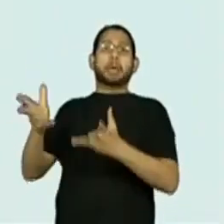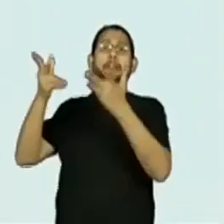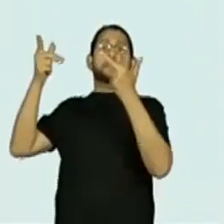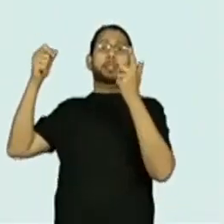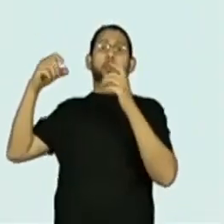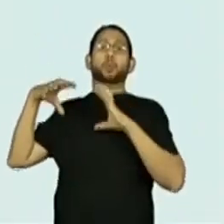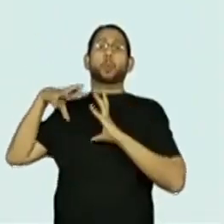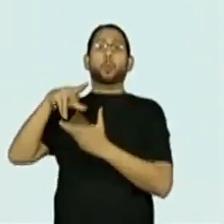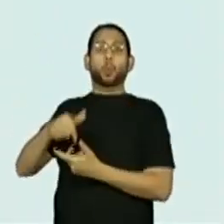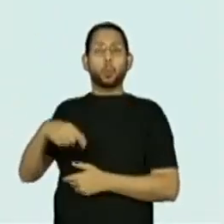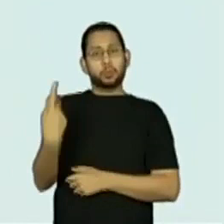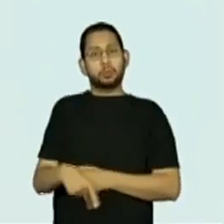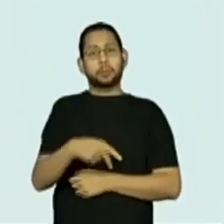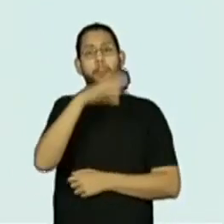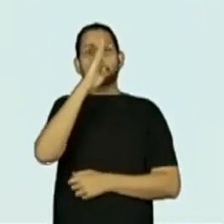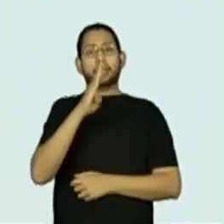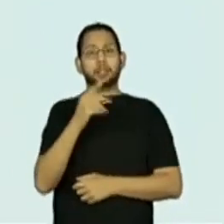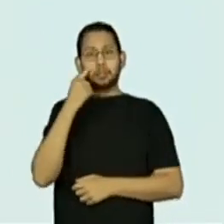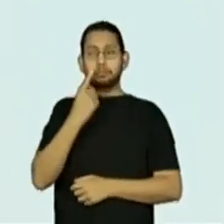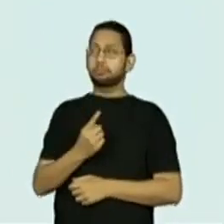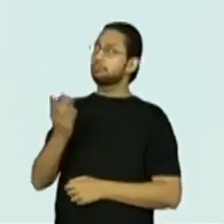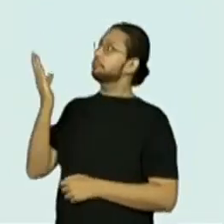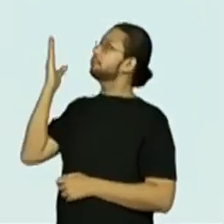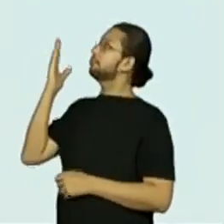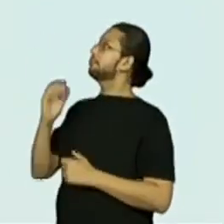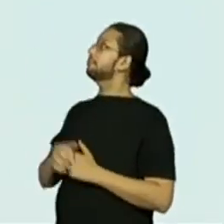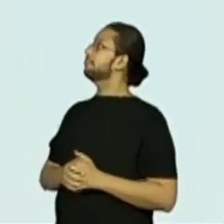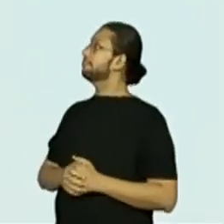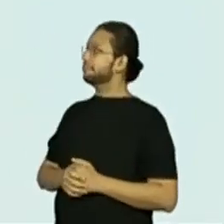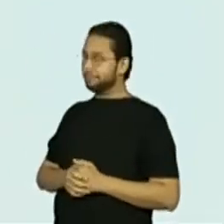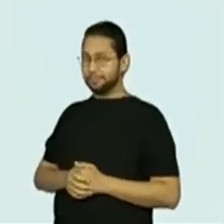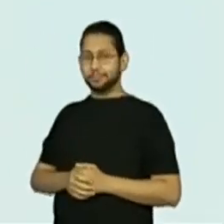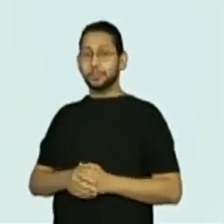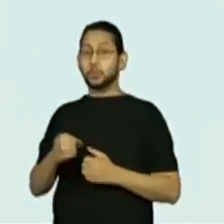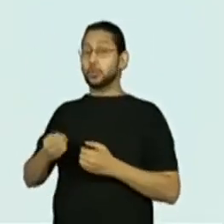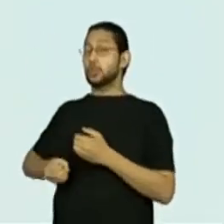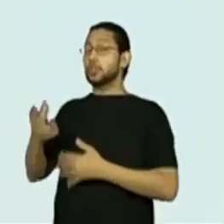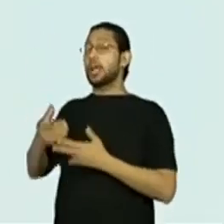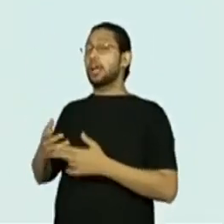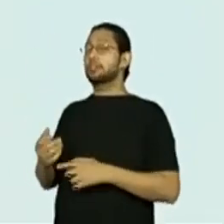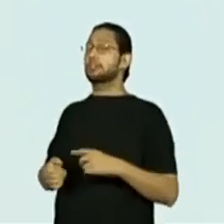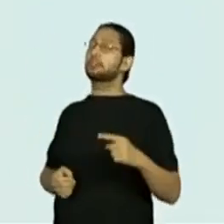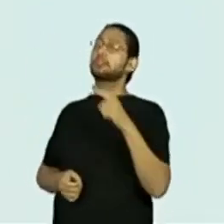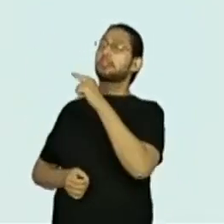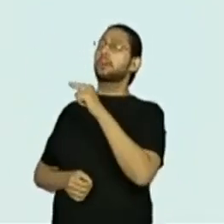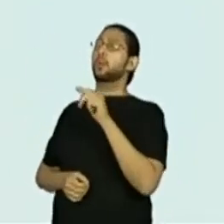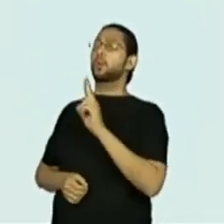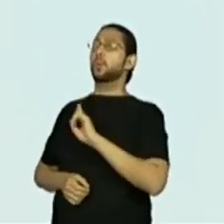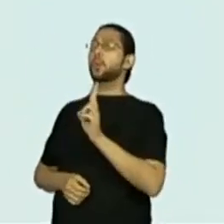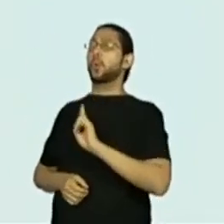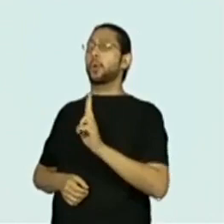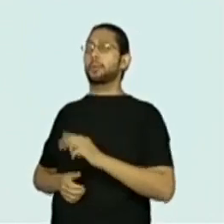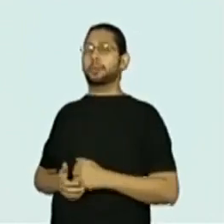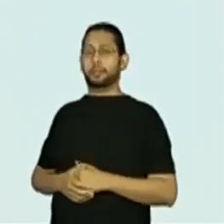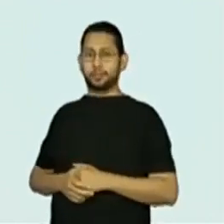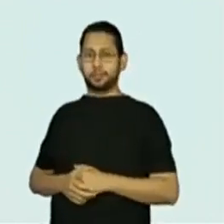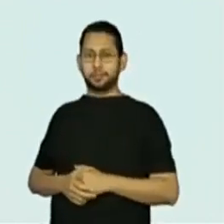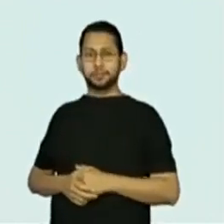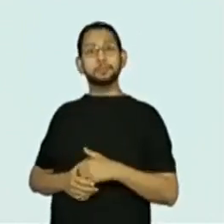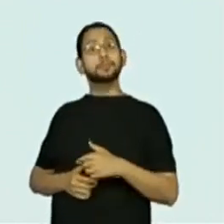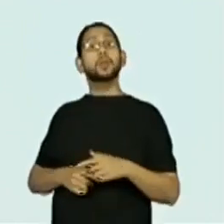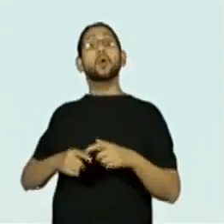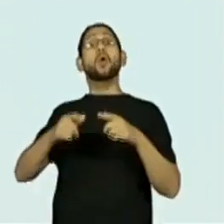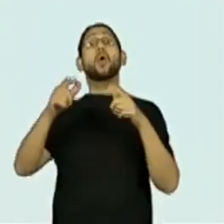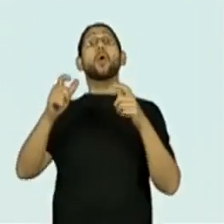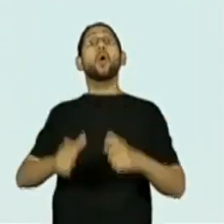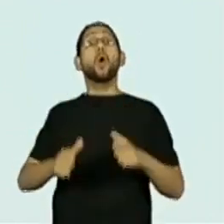e fica aqui no Brasil. Quero que vocês me digam aí no chat o nome desse monumento e onde